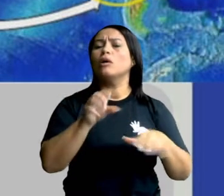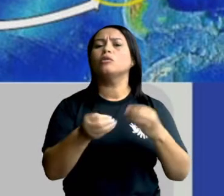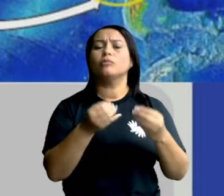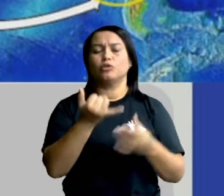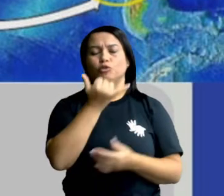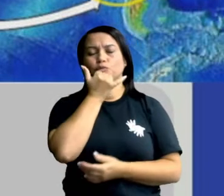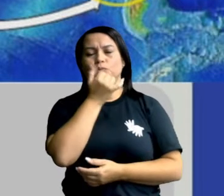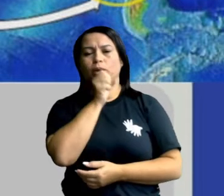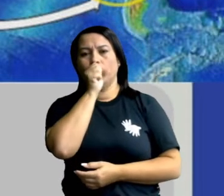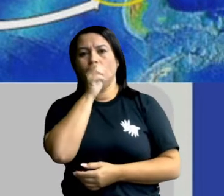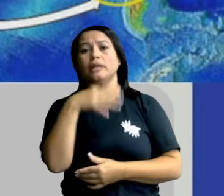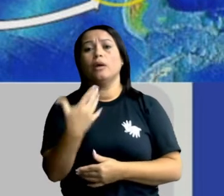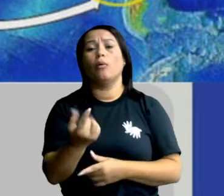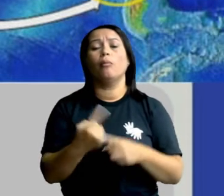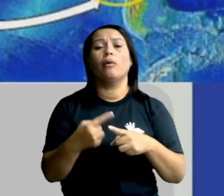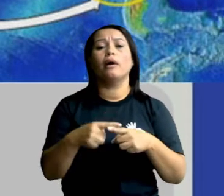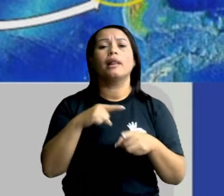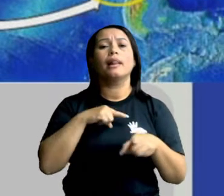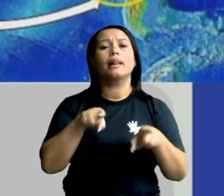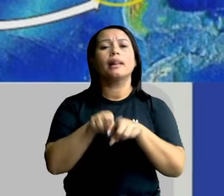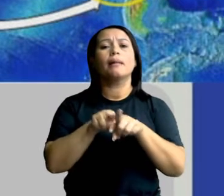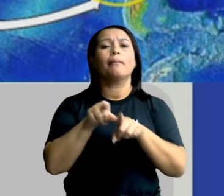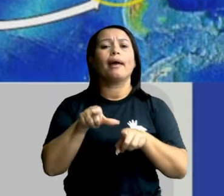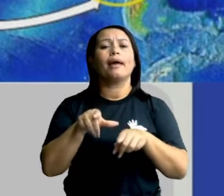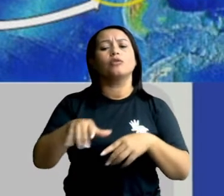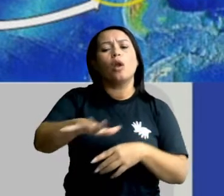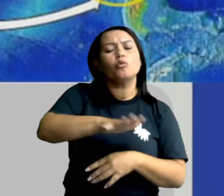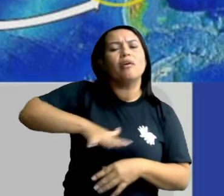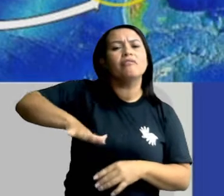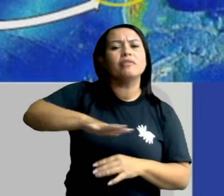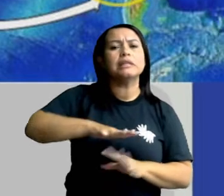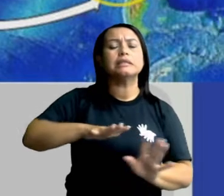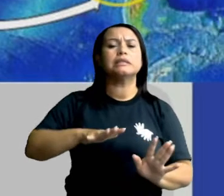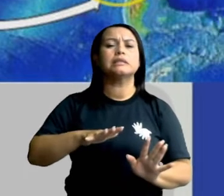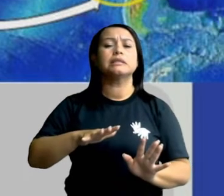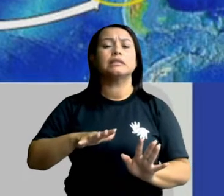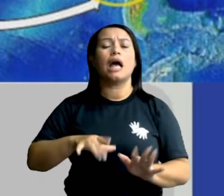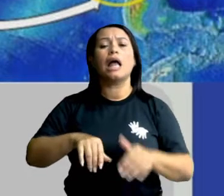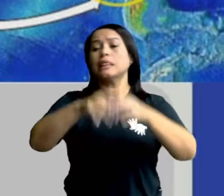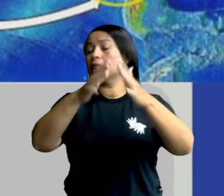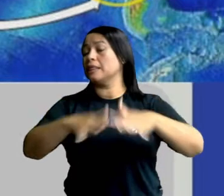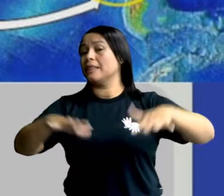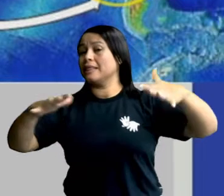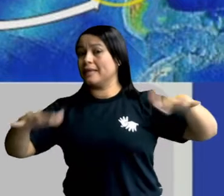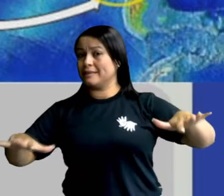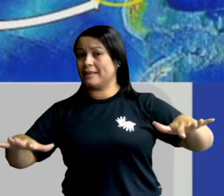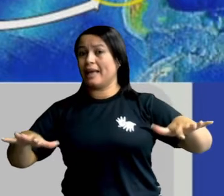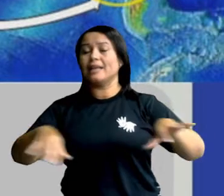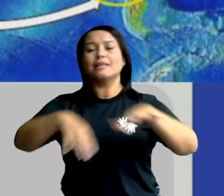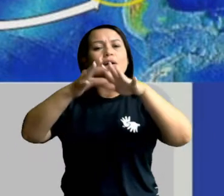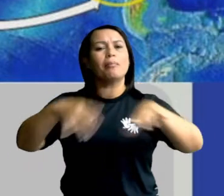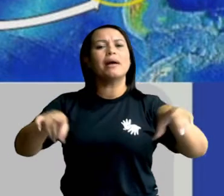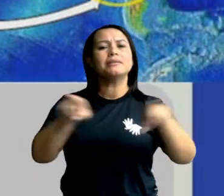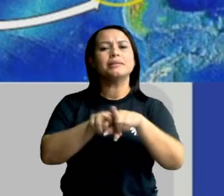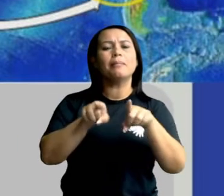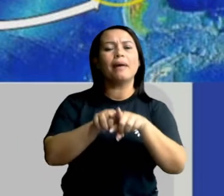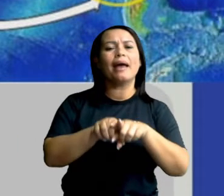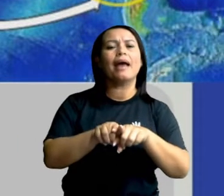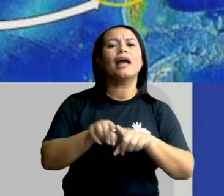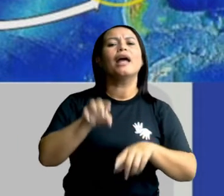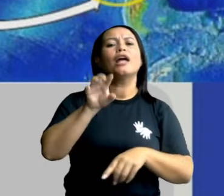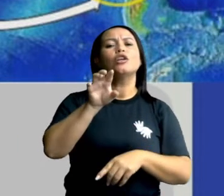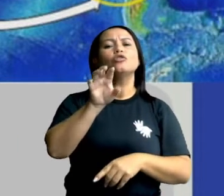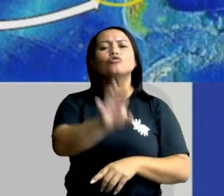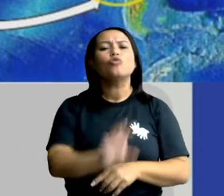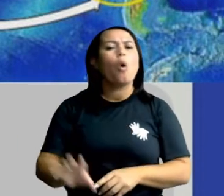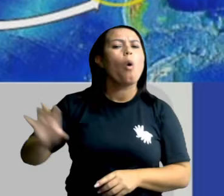desculpem, não somente na superfície da Terra, perdão, na superfície oceânica, mas nos continentes em relação à questão climática,